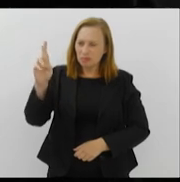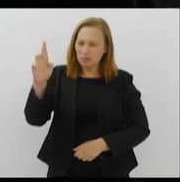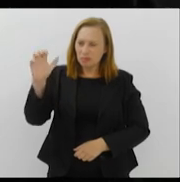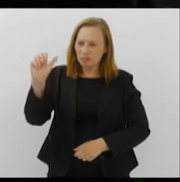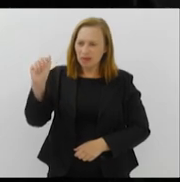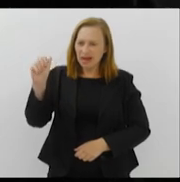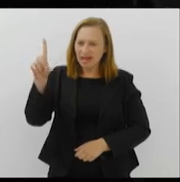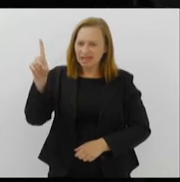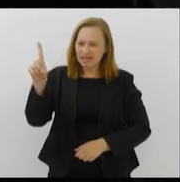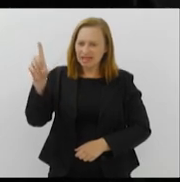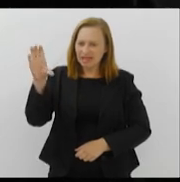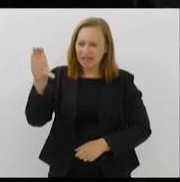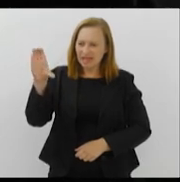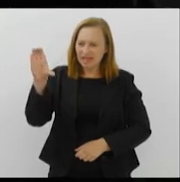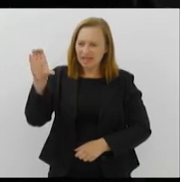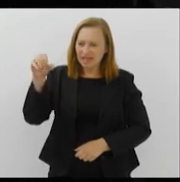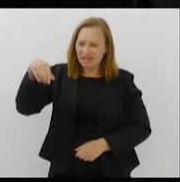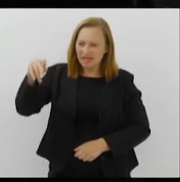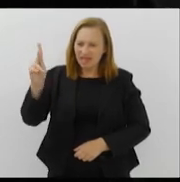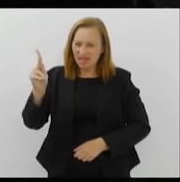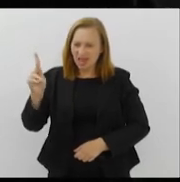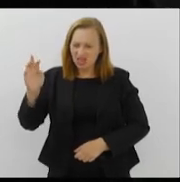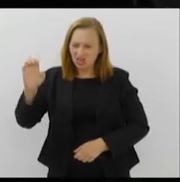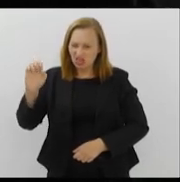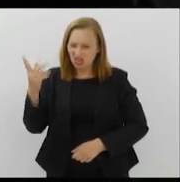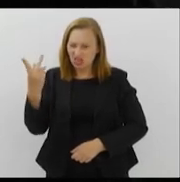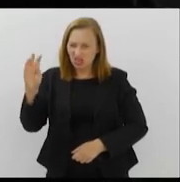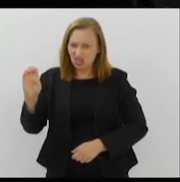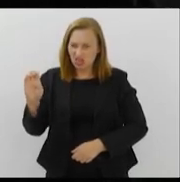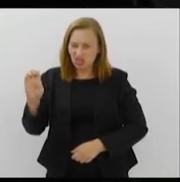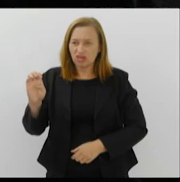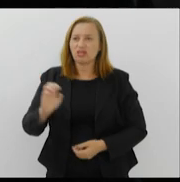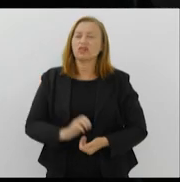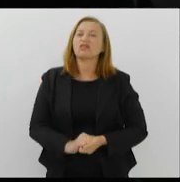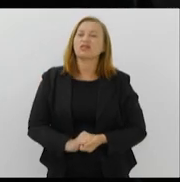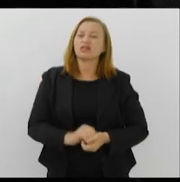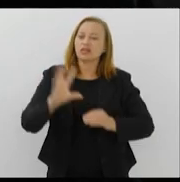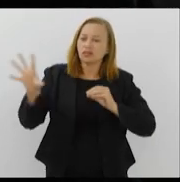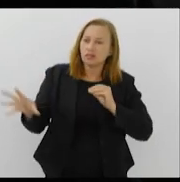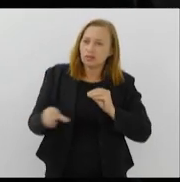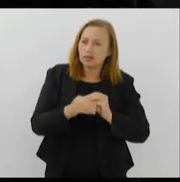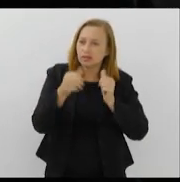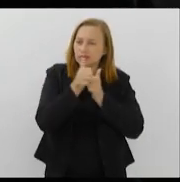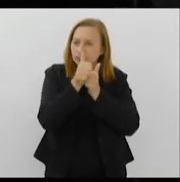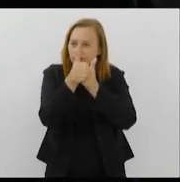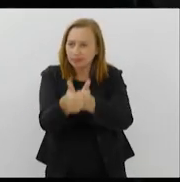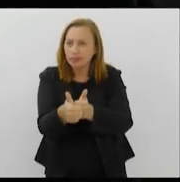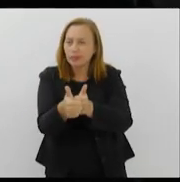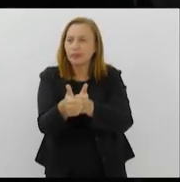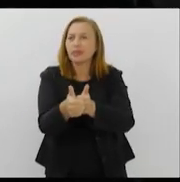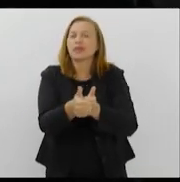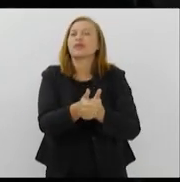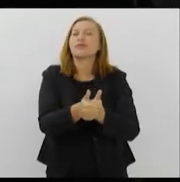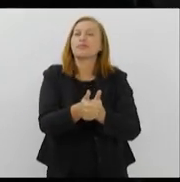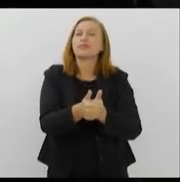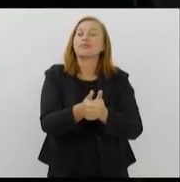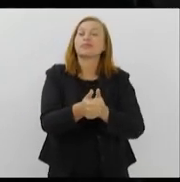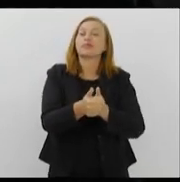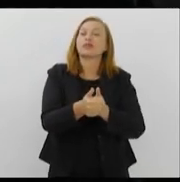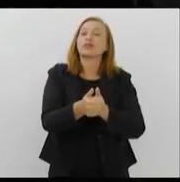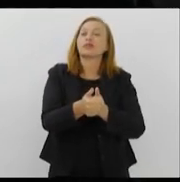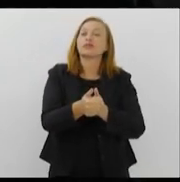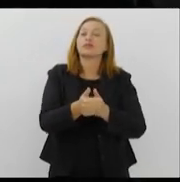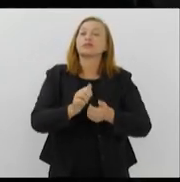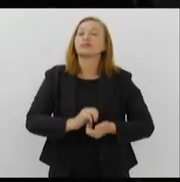venho acompanhando a sua efetiva implementação, porque ela reflete